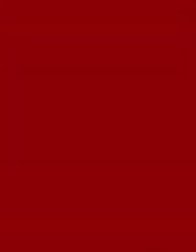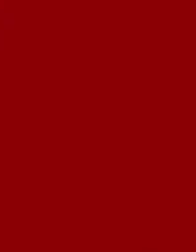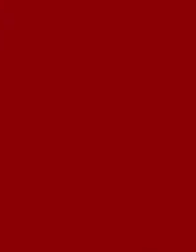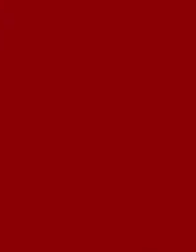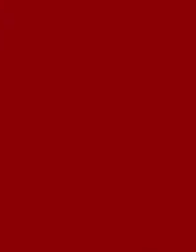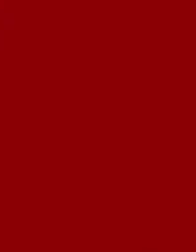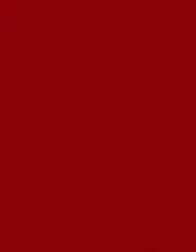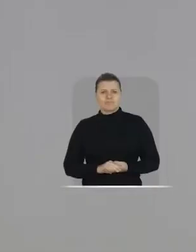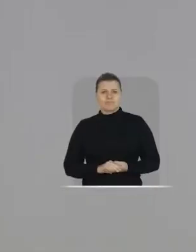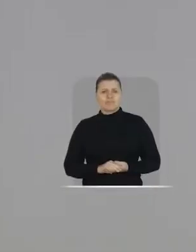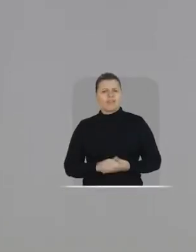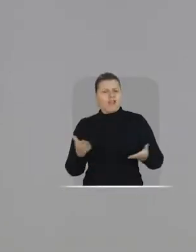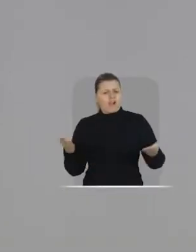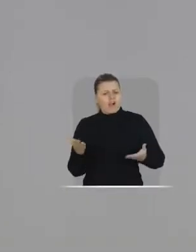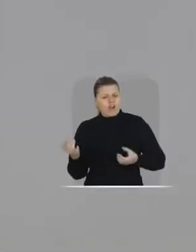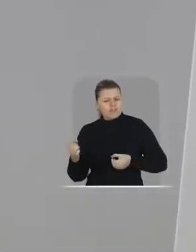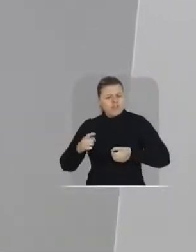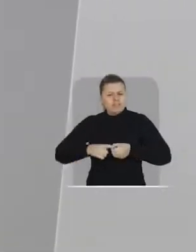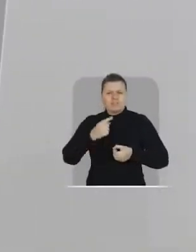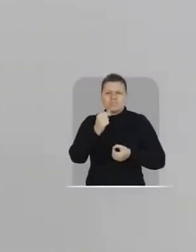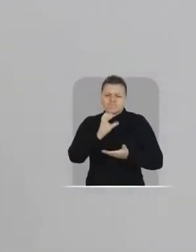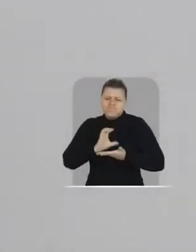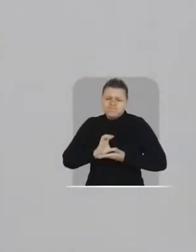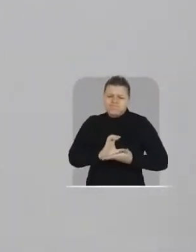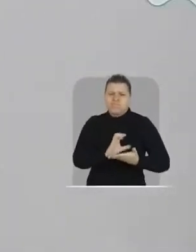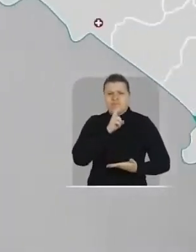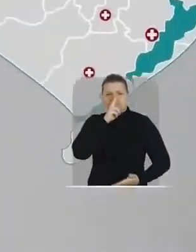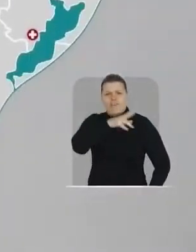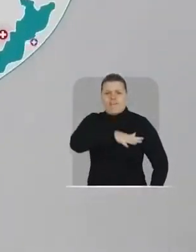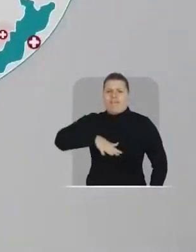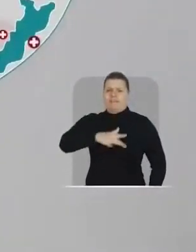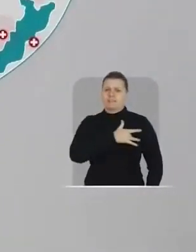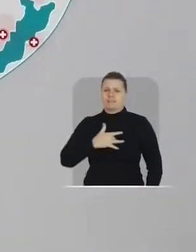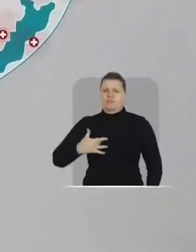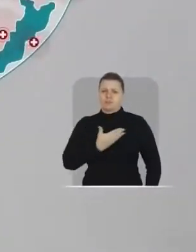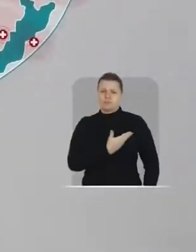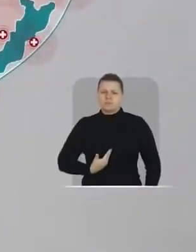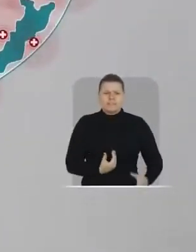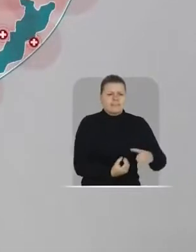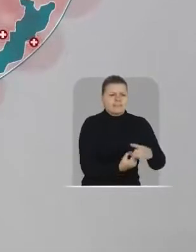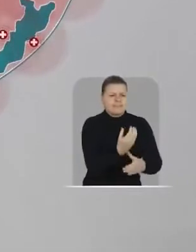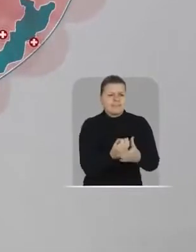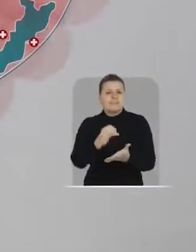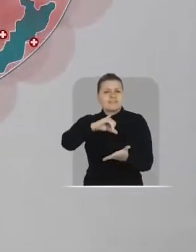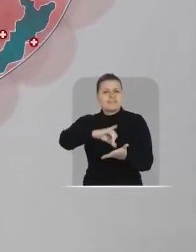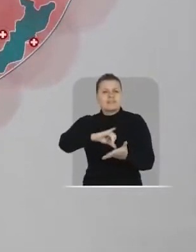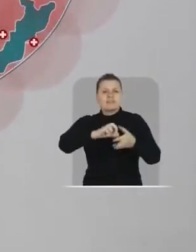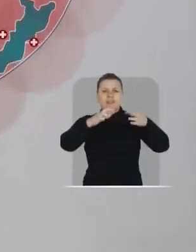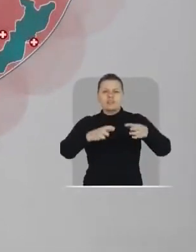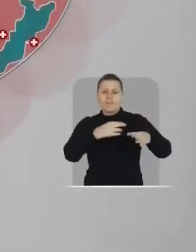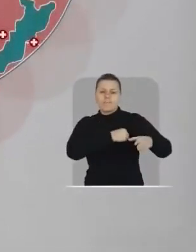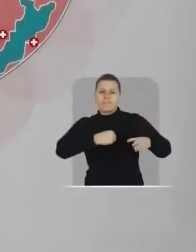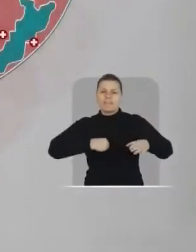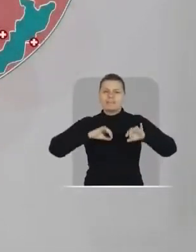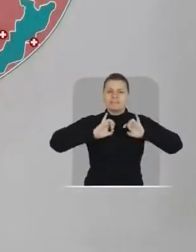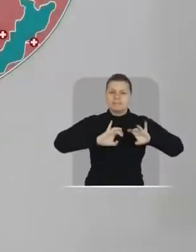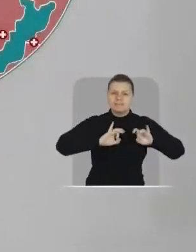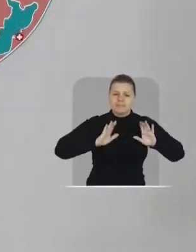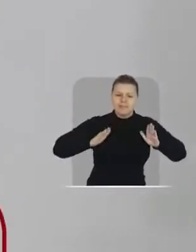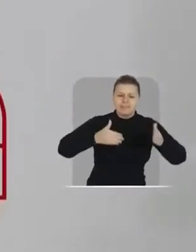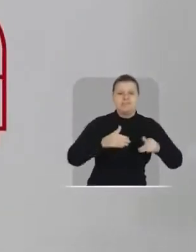Agora é o cedo! Vamos voltar a investir forte na saúde pública, criando centros regionais de